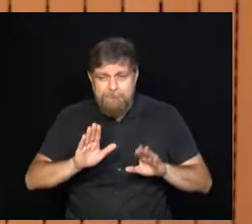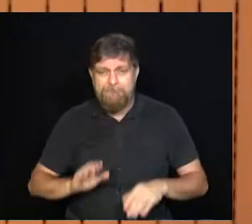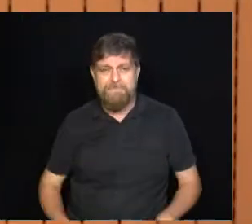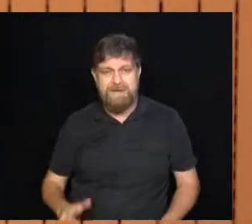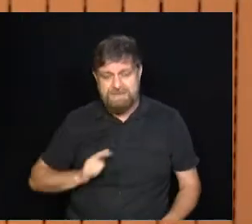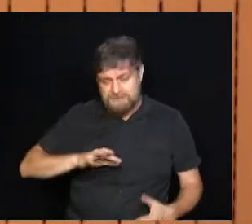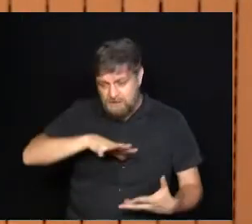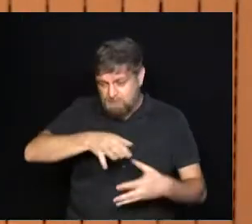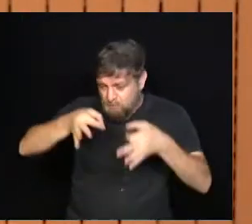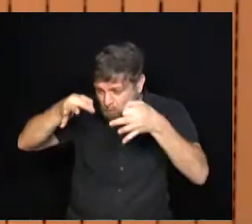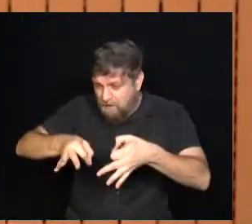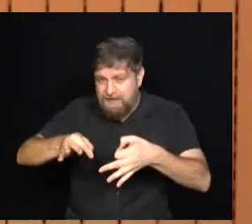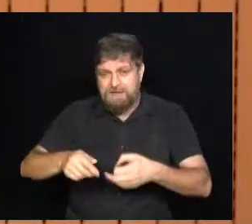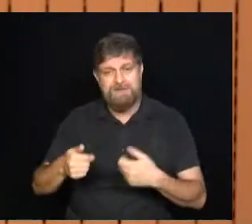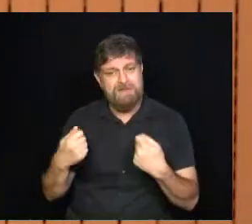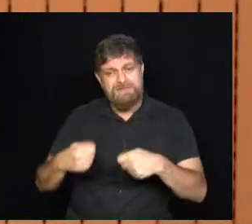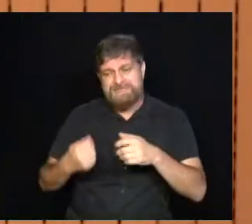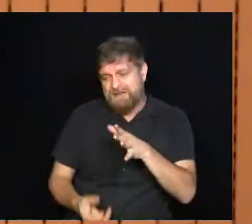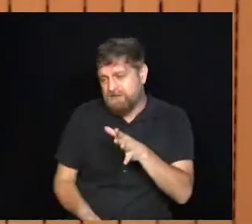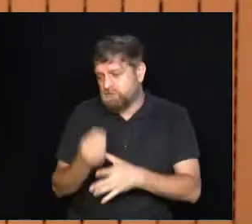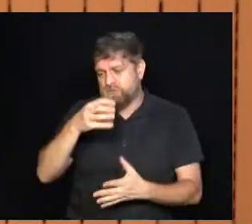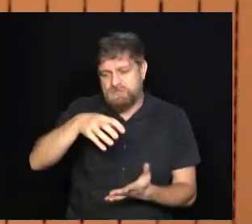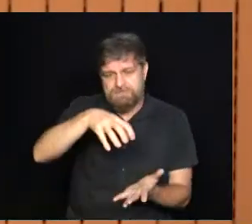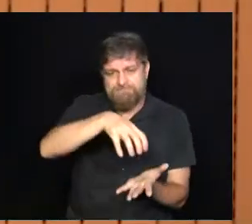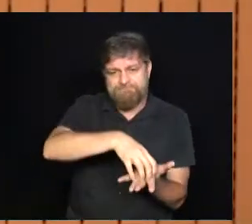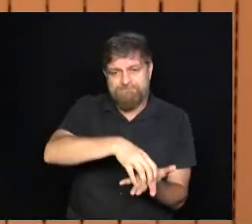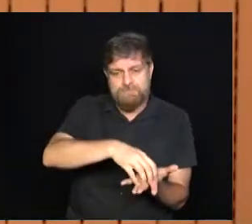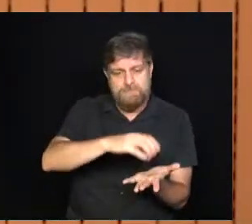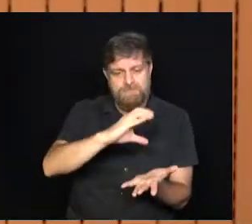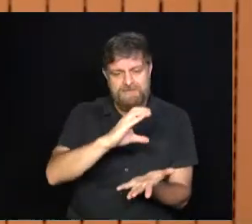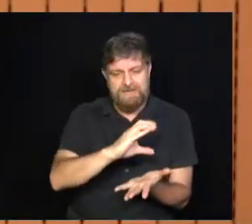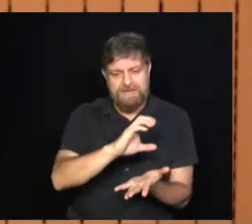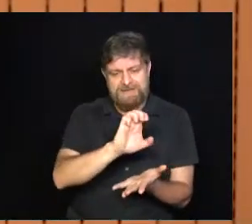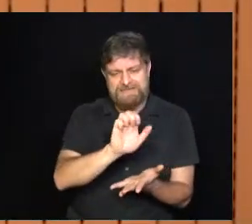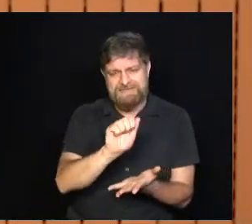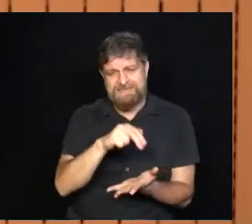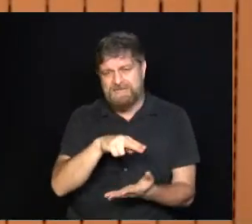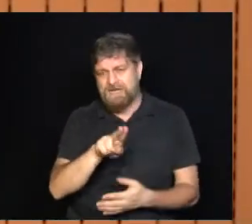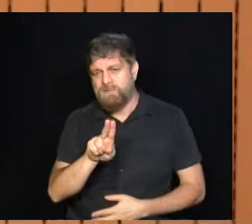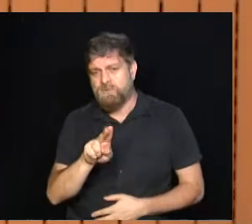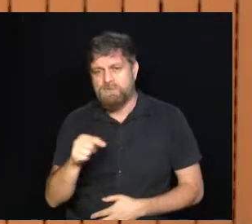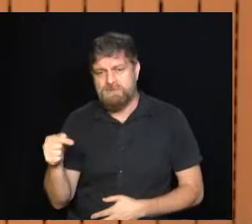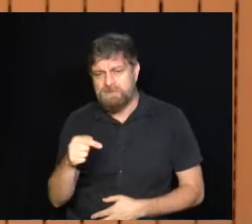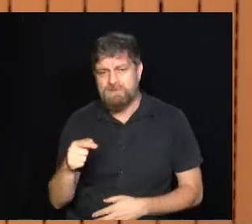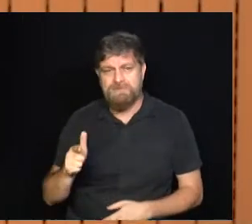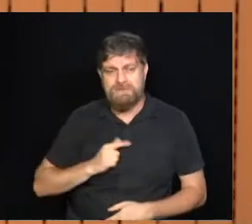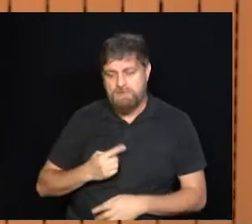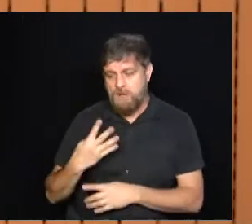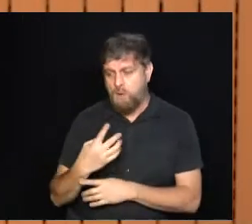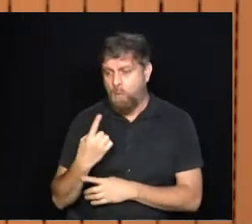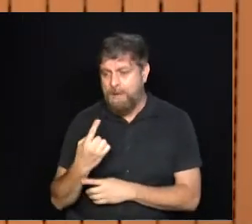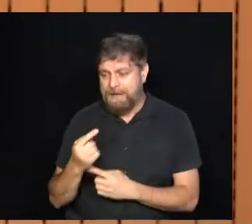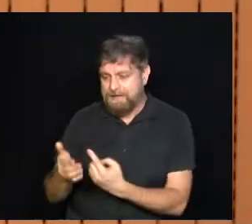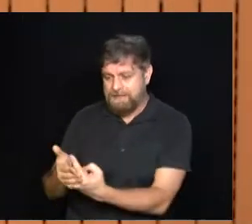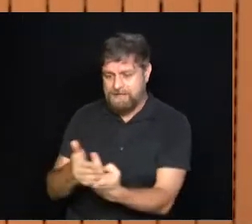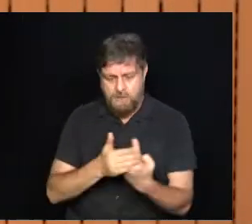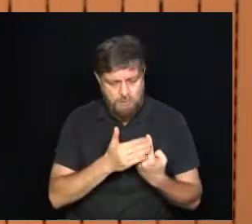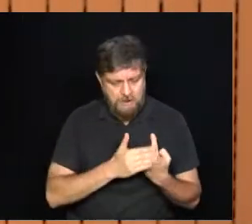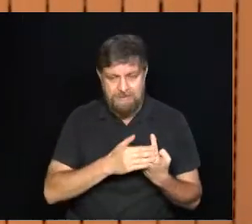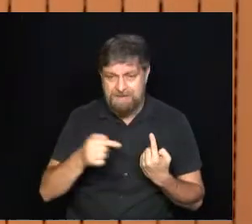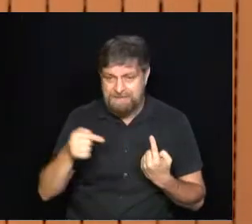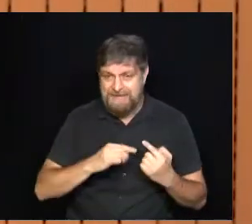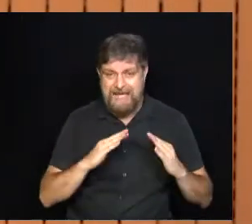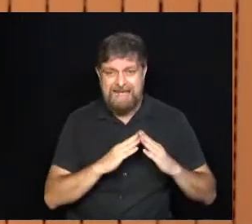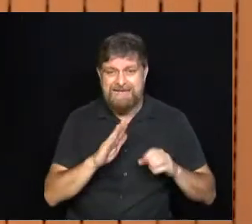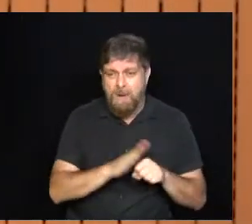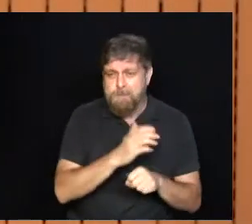não nem precisaria existir um CEAMOS, se a gente fosse falar. O Saraeme, 41 acolhimentos. A casa está